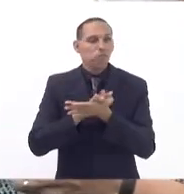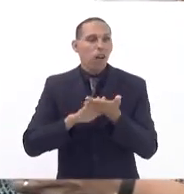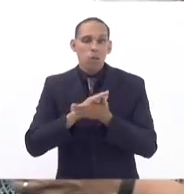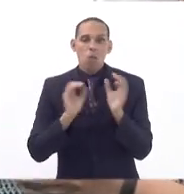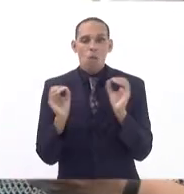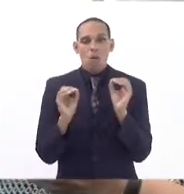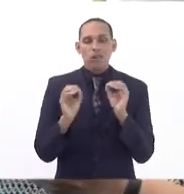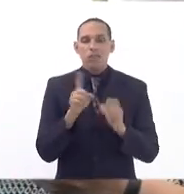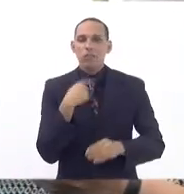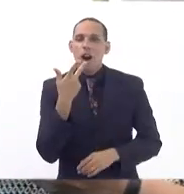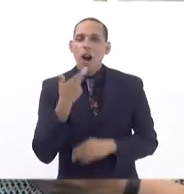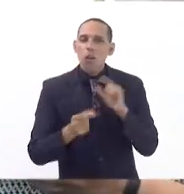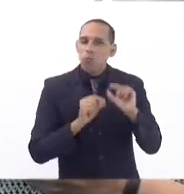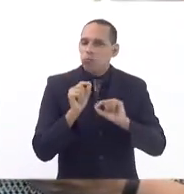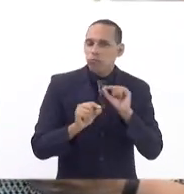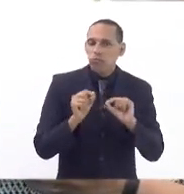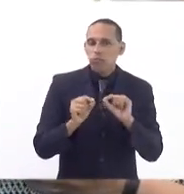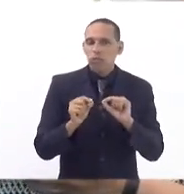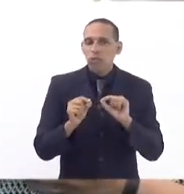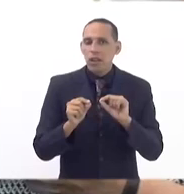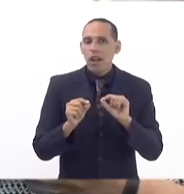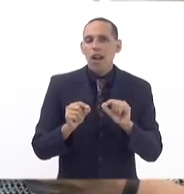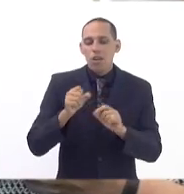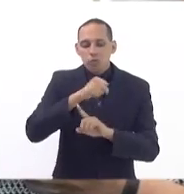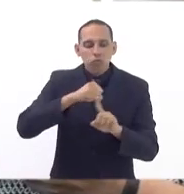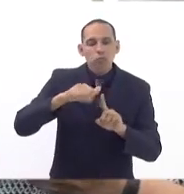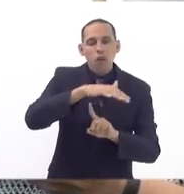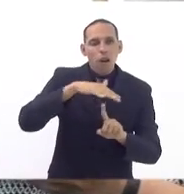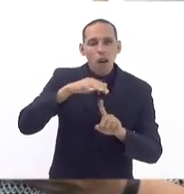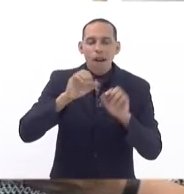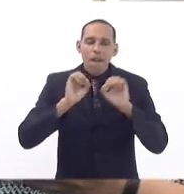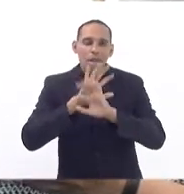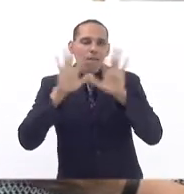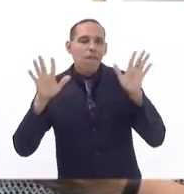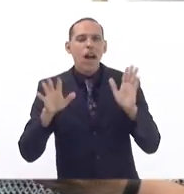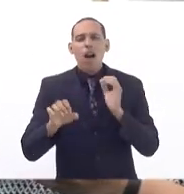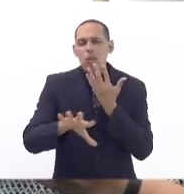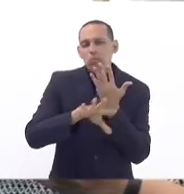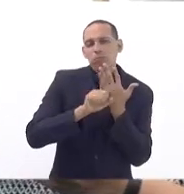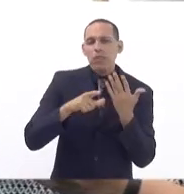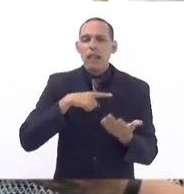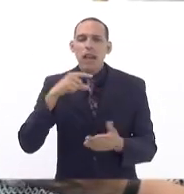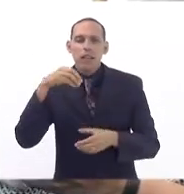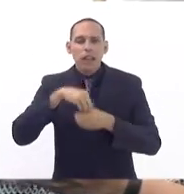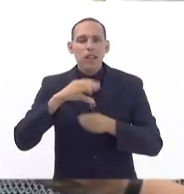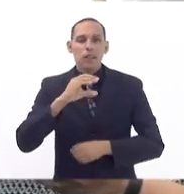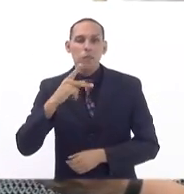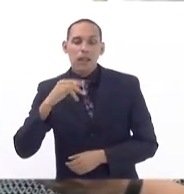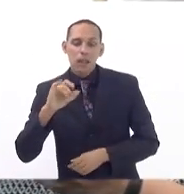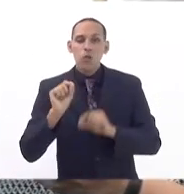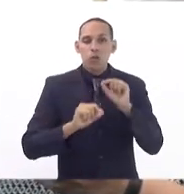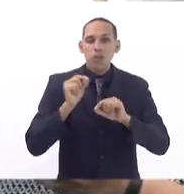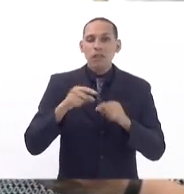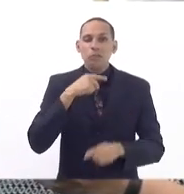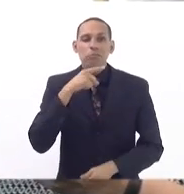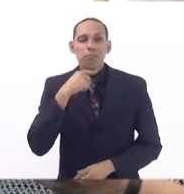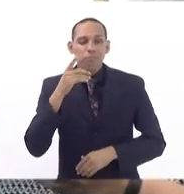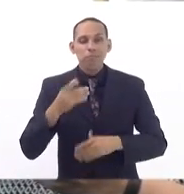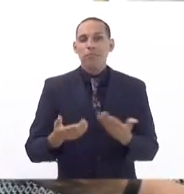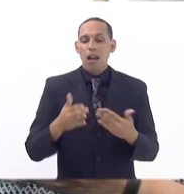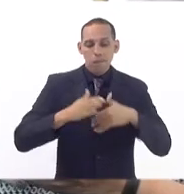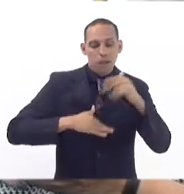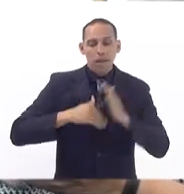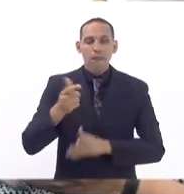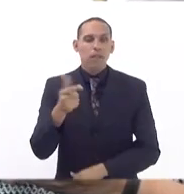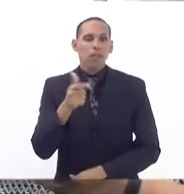fala que a gente o que tem para a sociedade civil ficado de forma muito concreta na CPI é a incapacidade da